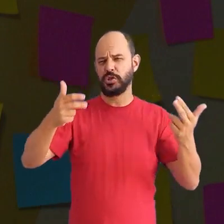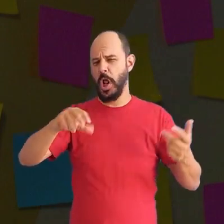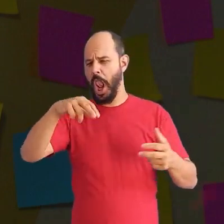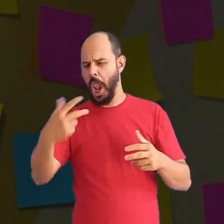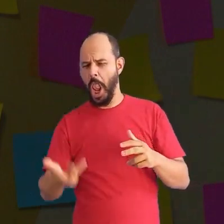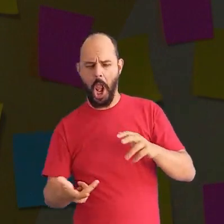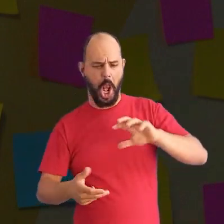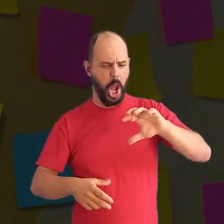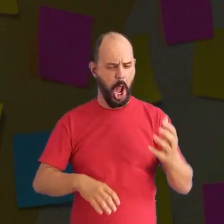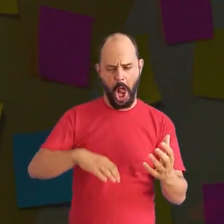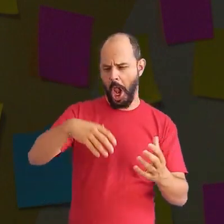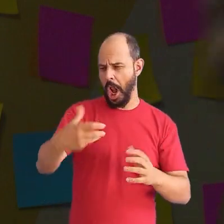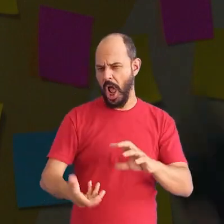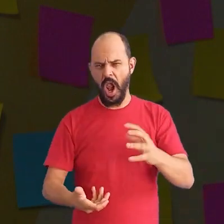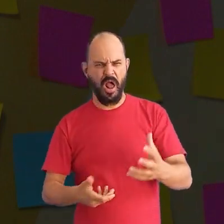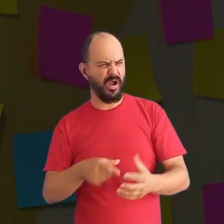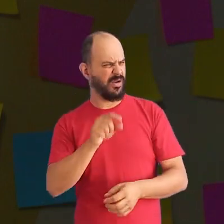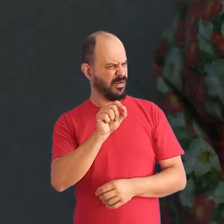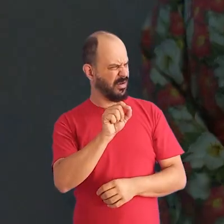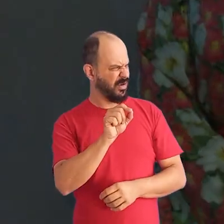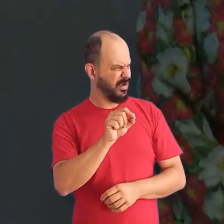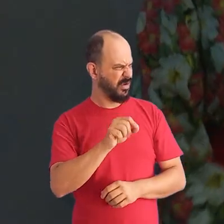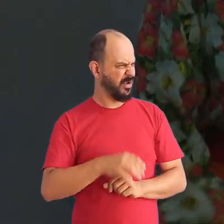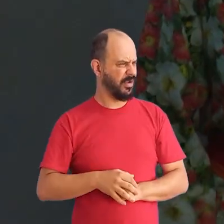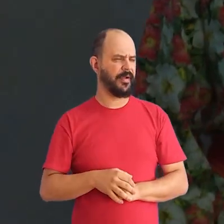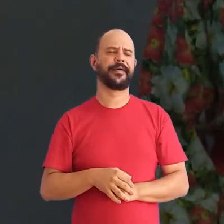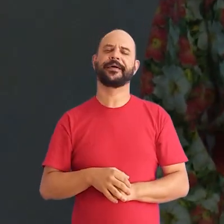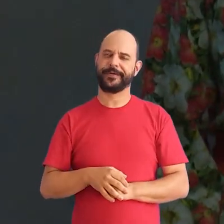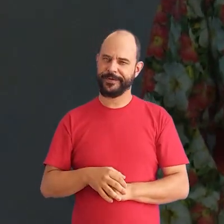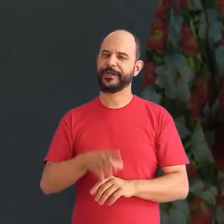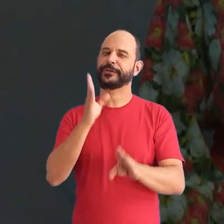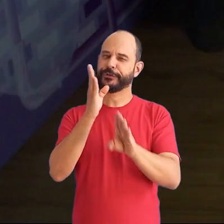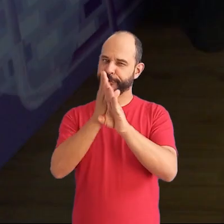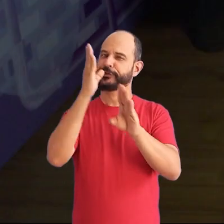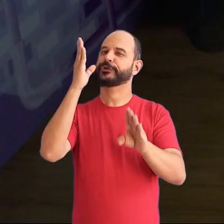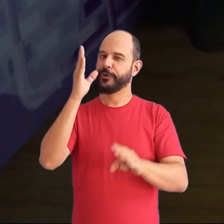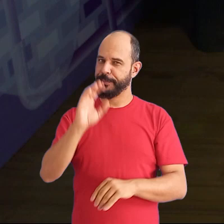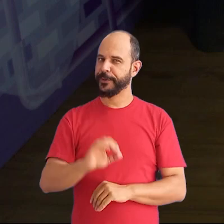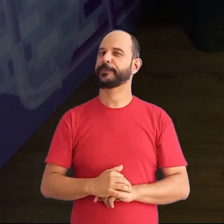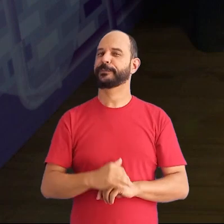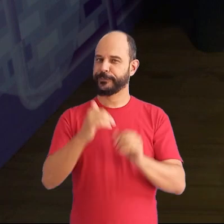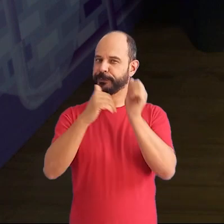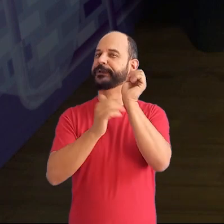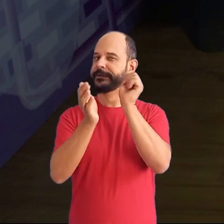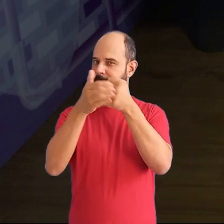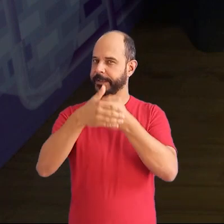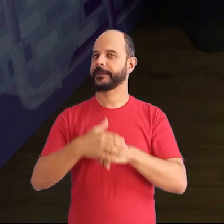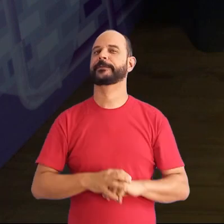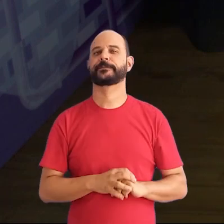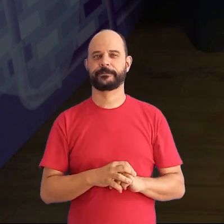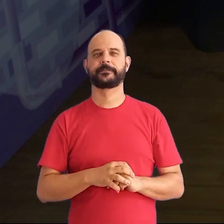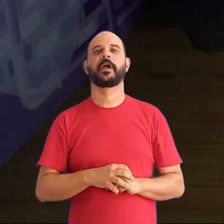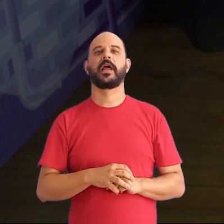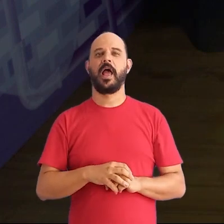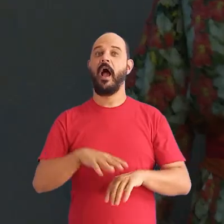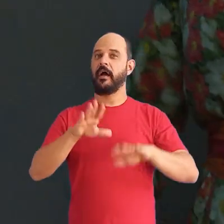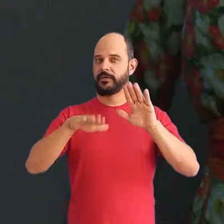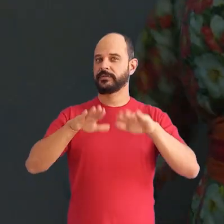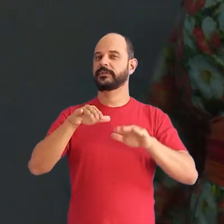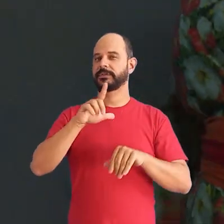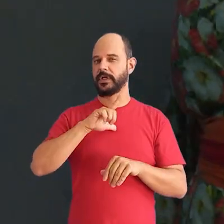acabo derrubando tudo também. O quê? Acho que nós resolvemos mais um